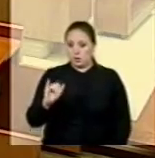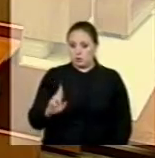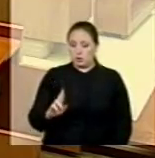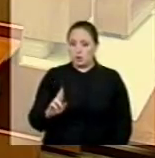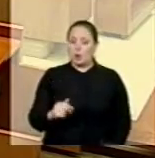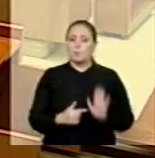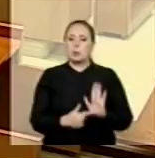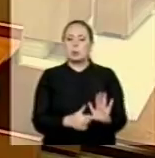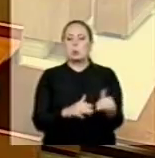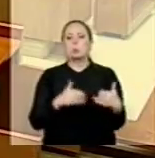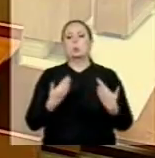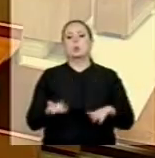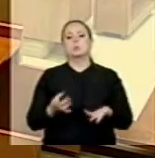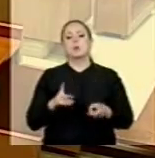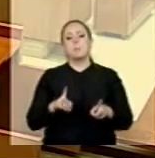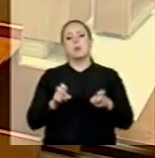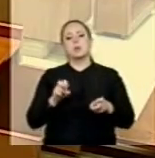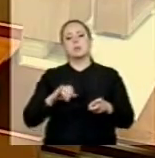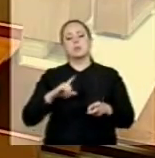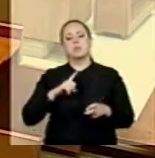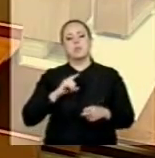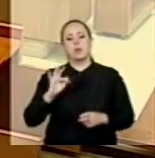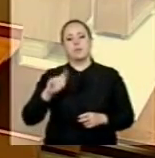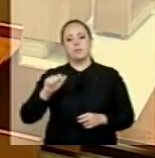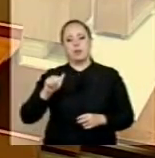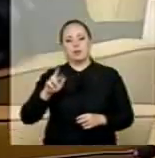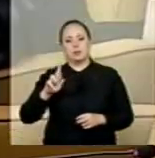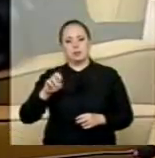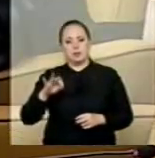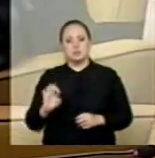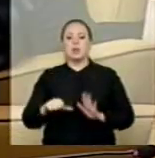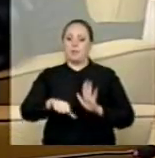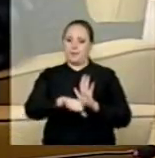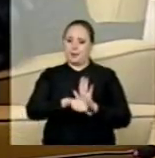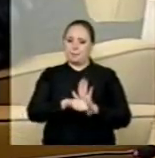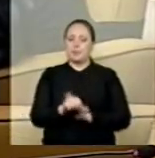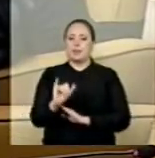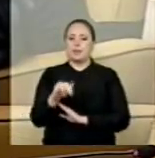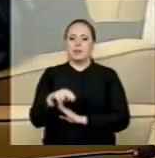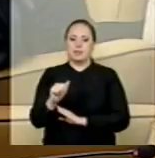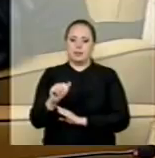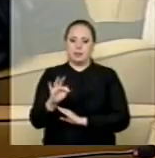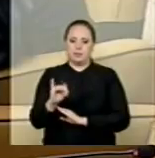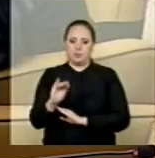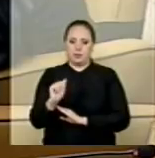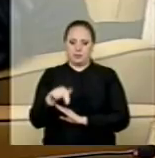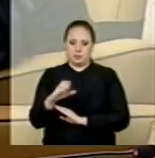apenas quando verificado flagrante de crime inafiançável. Mesmo configurada a situação